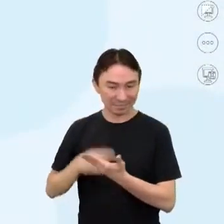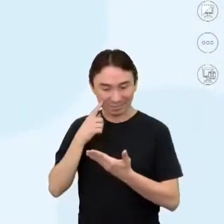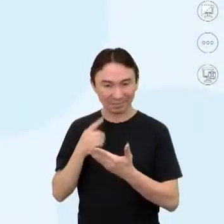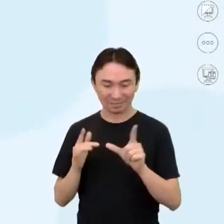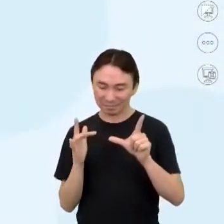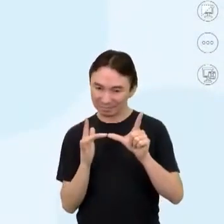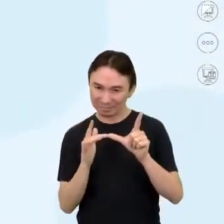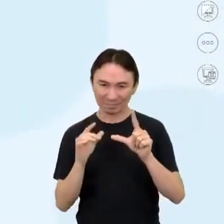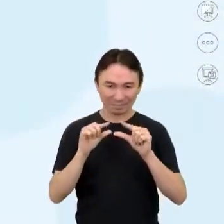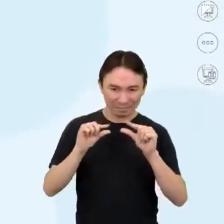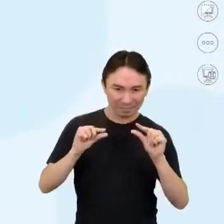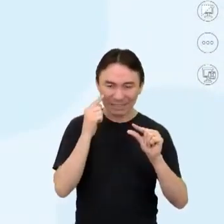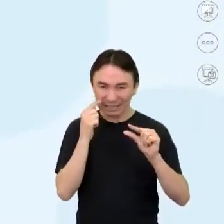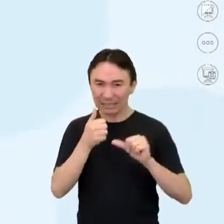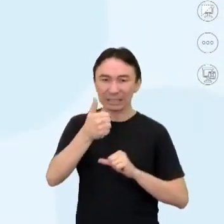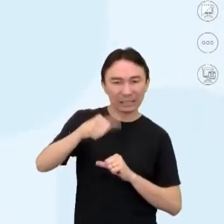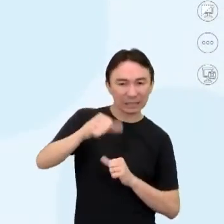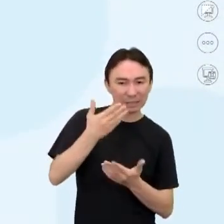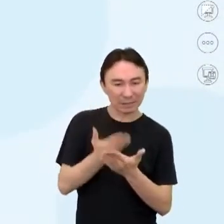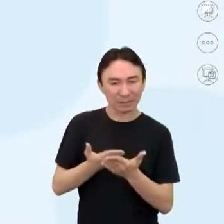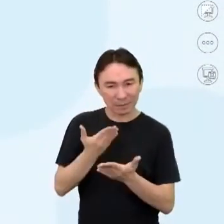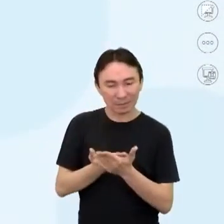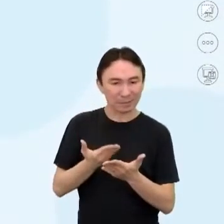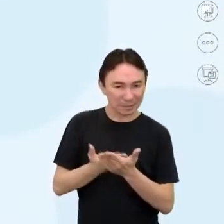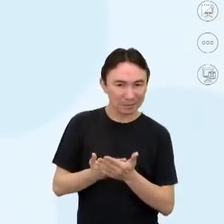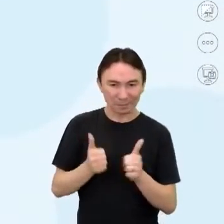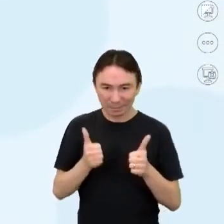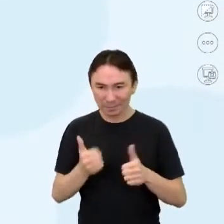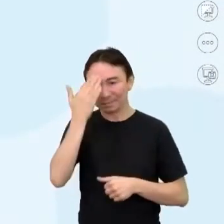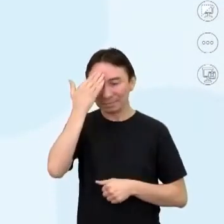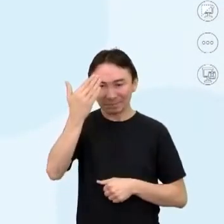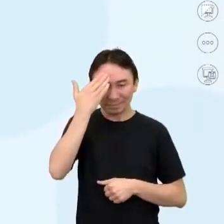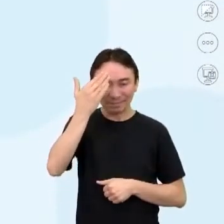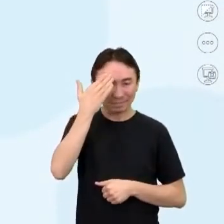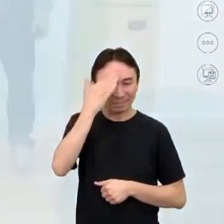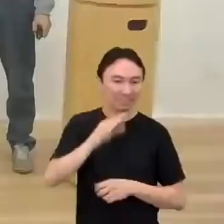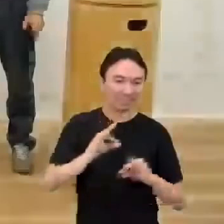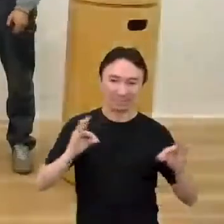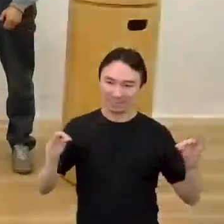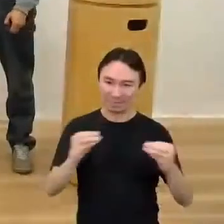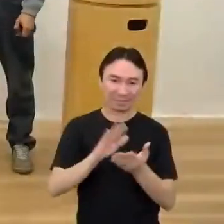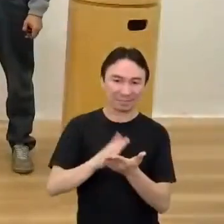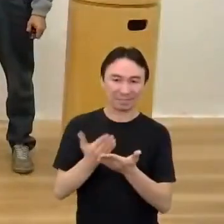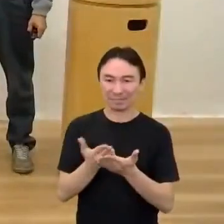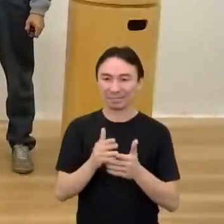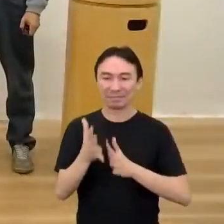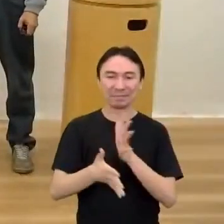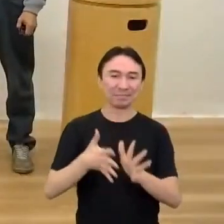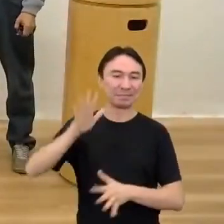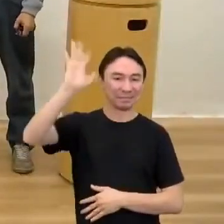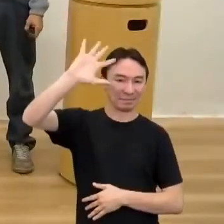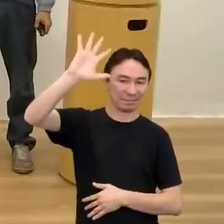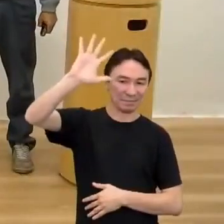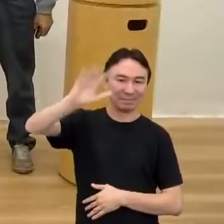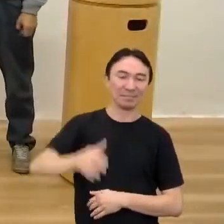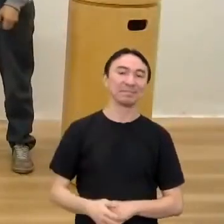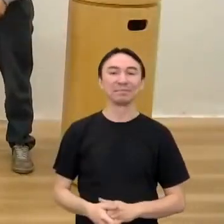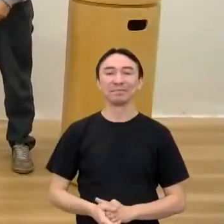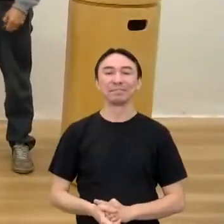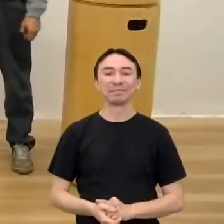aquela análise da aula, aqueles comentários. Valeu, obrigado, toda a equipe de produção, os meninos das Libras, abraço, valeu, até a próxima.